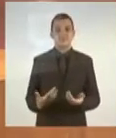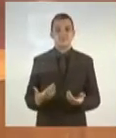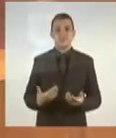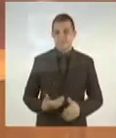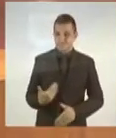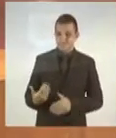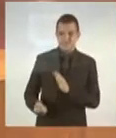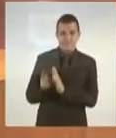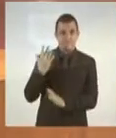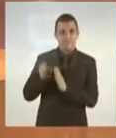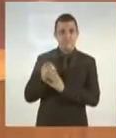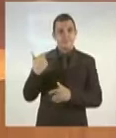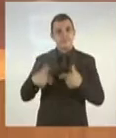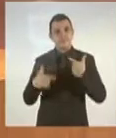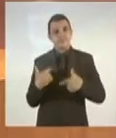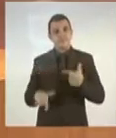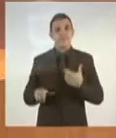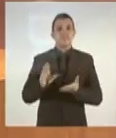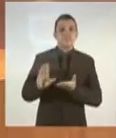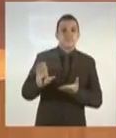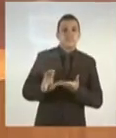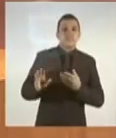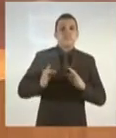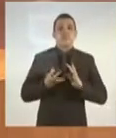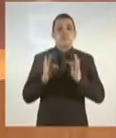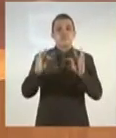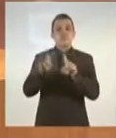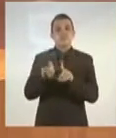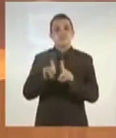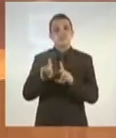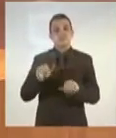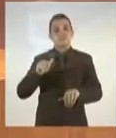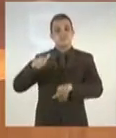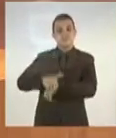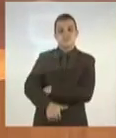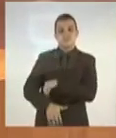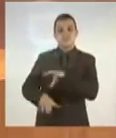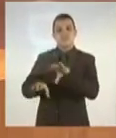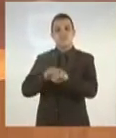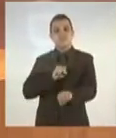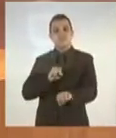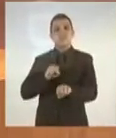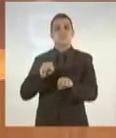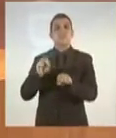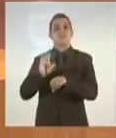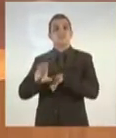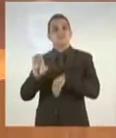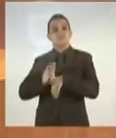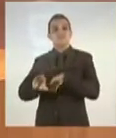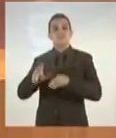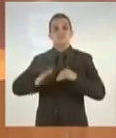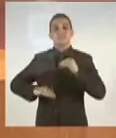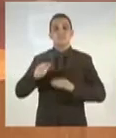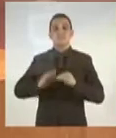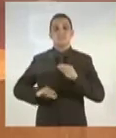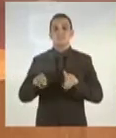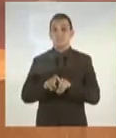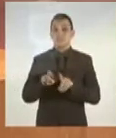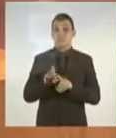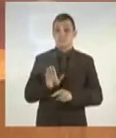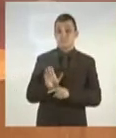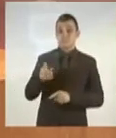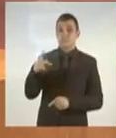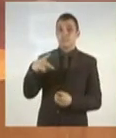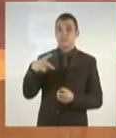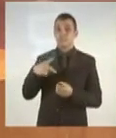investimento em tecnologia e formação profissional. Defender a Petrobras é também defender a punição de funcionários de